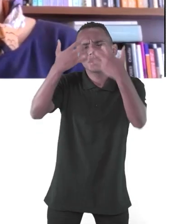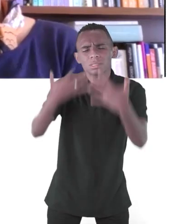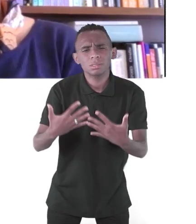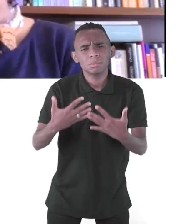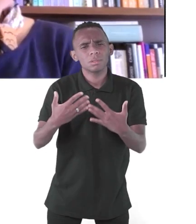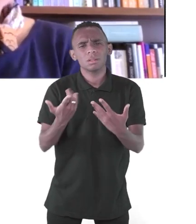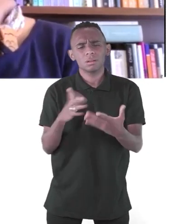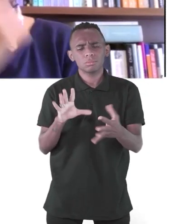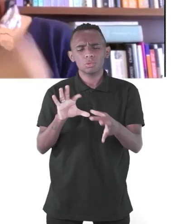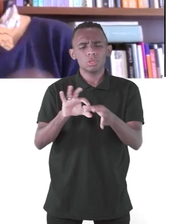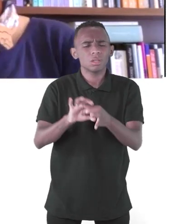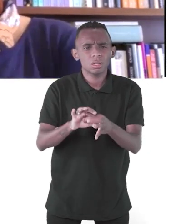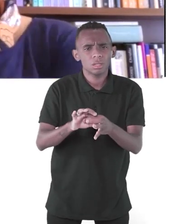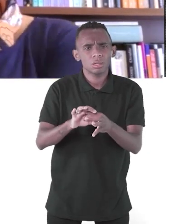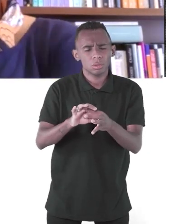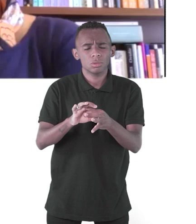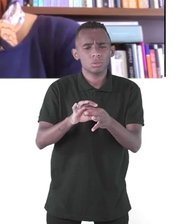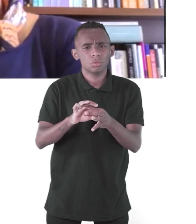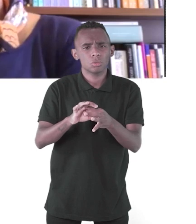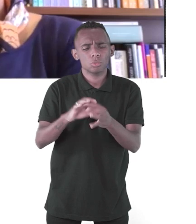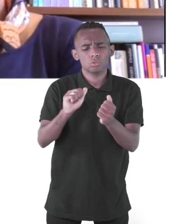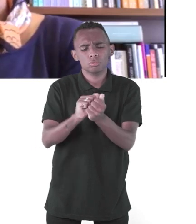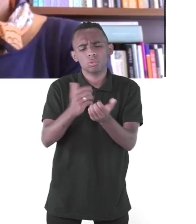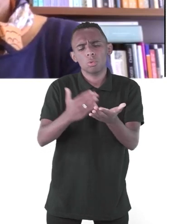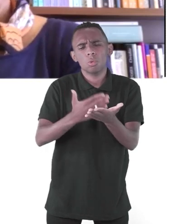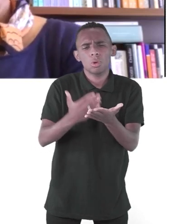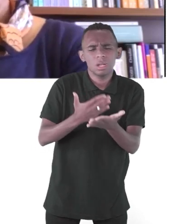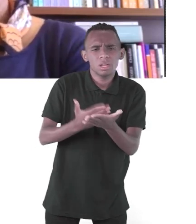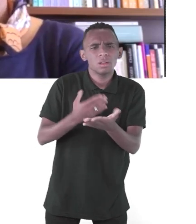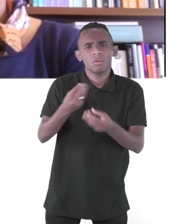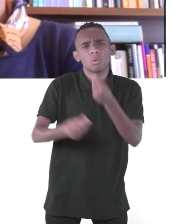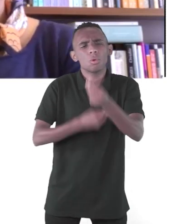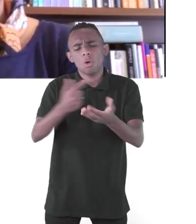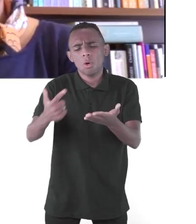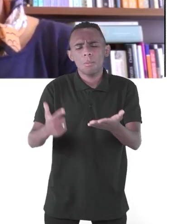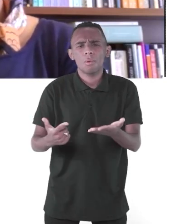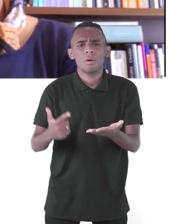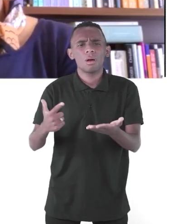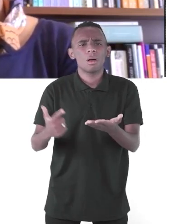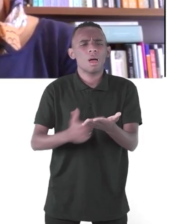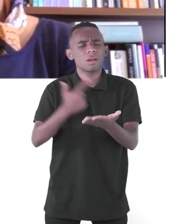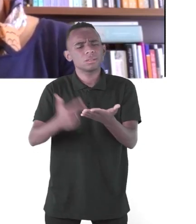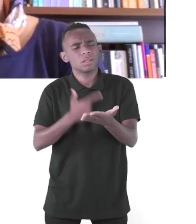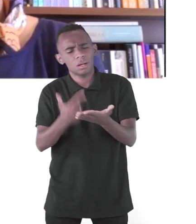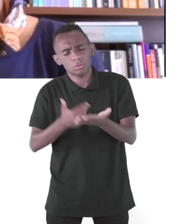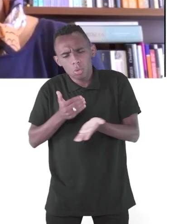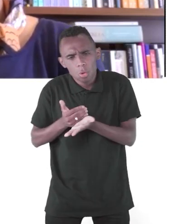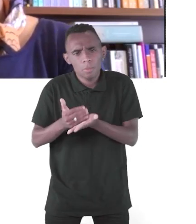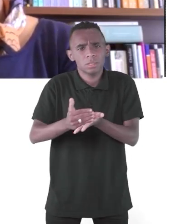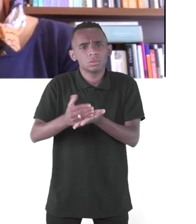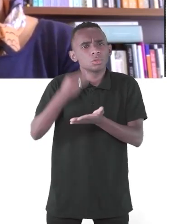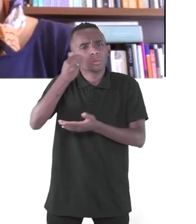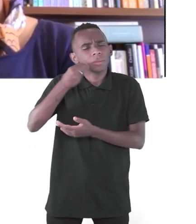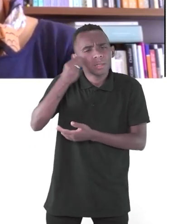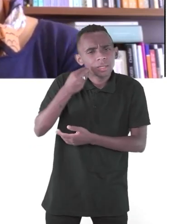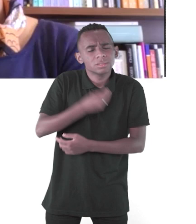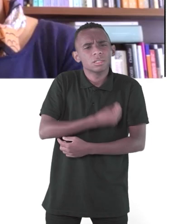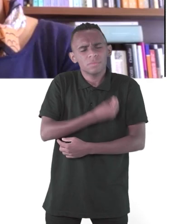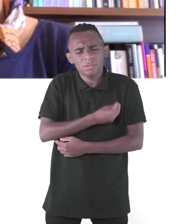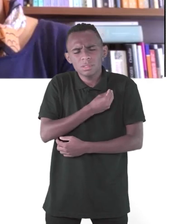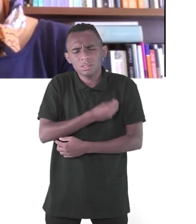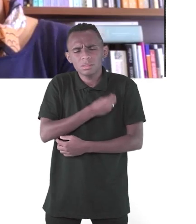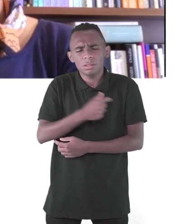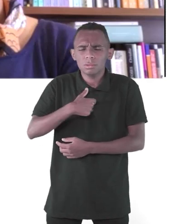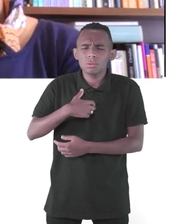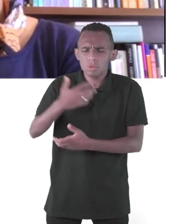suas referências, da sua ligação com o livro, da literatura. Como é que a literatura entrou na sua vida? É claro que a gente vai chegar na música,